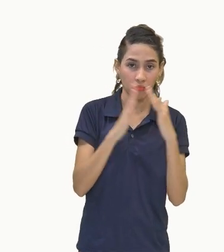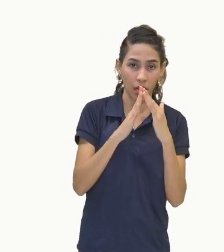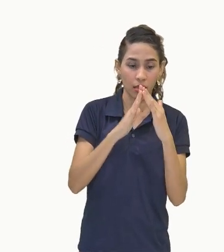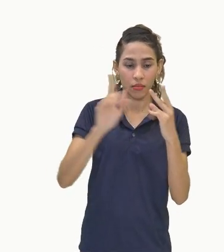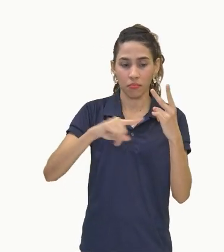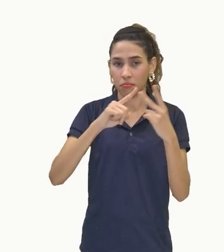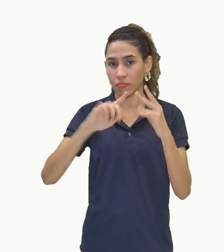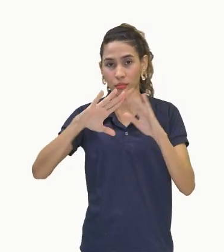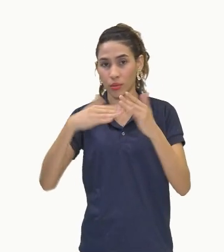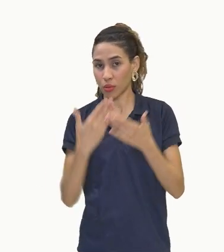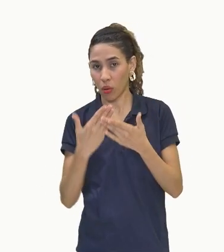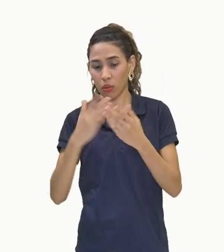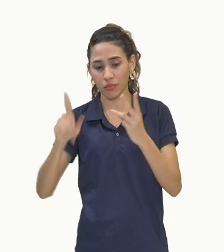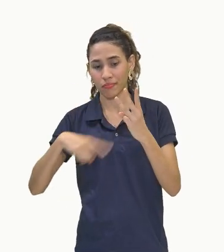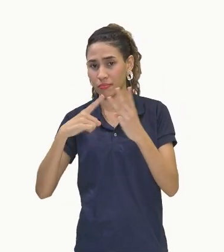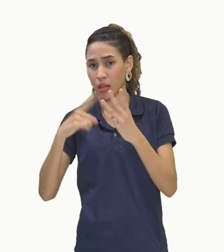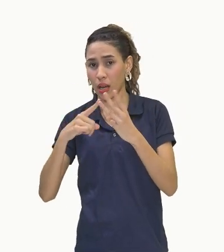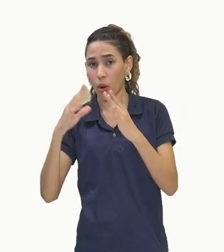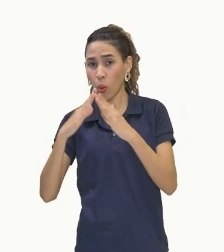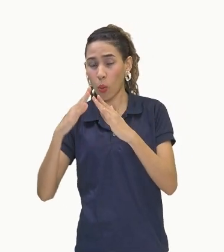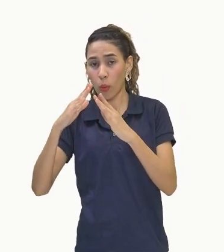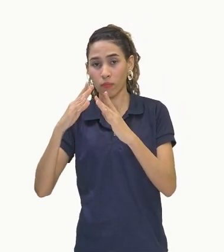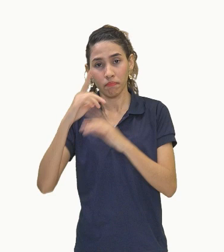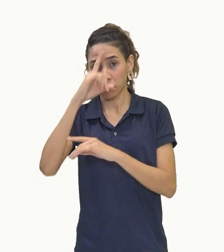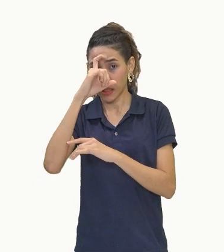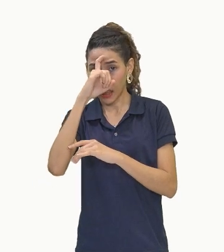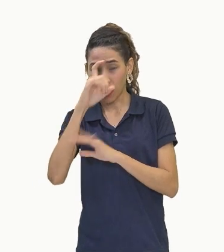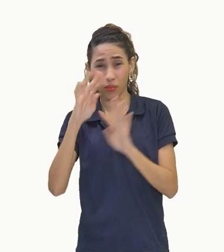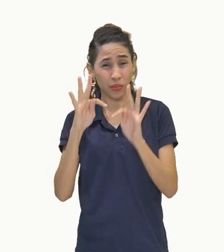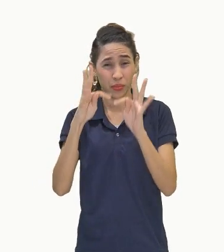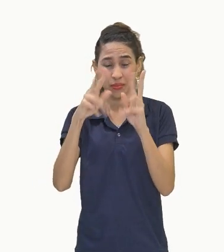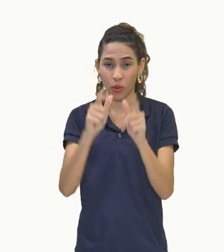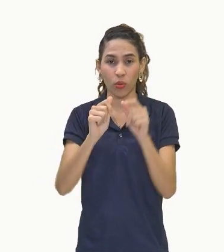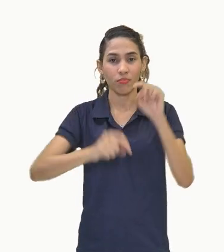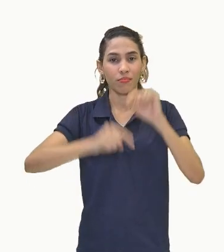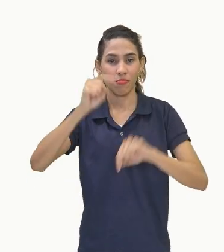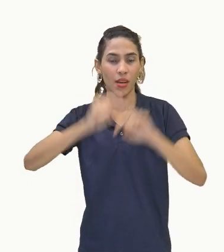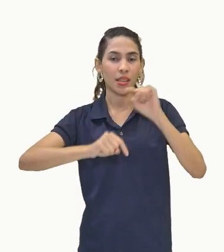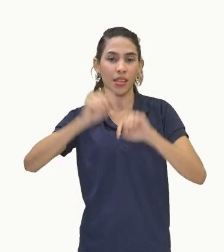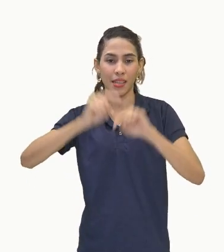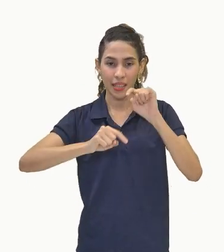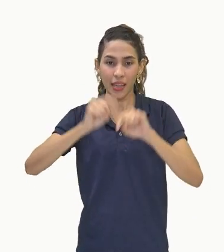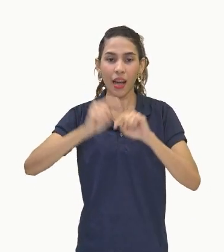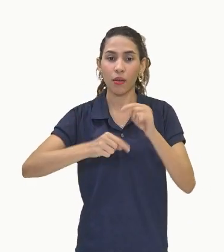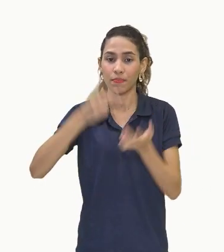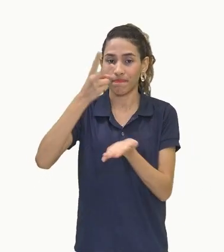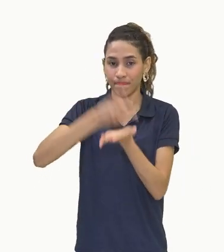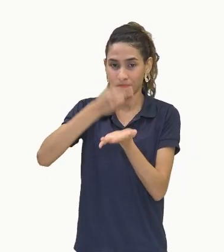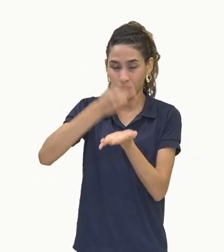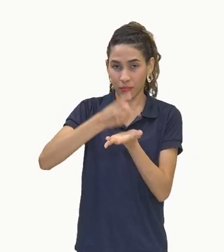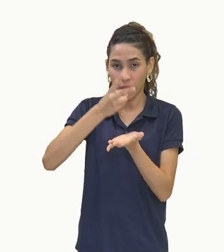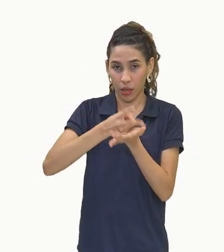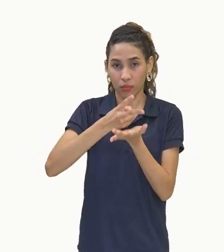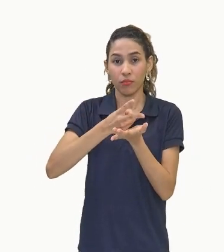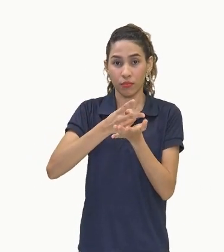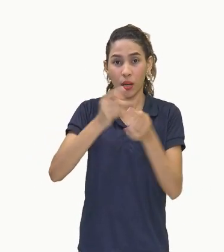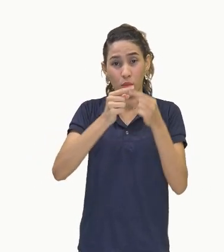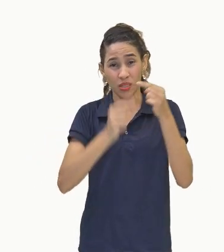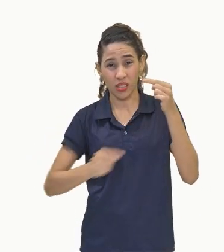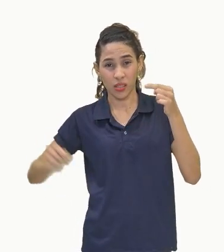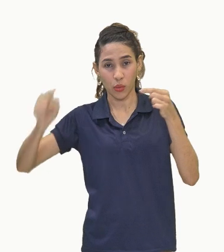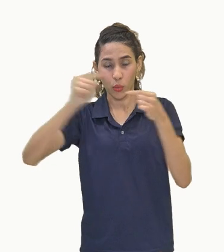eles funcionam em um circuito em paralelo. Aí você tem aqui, ó, olha